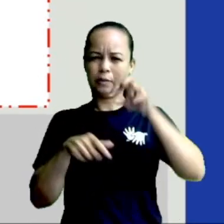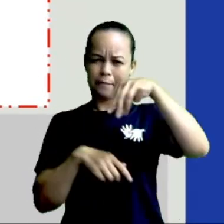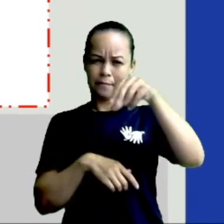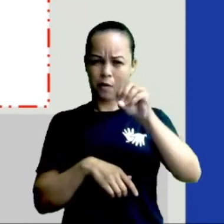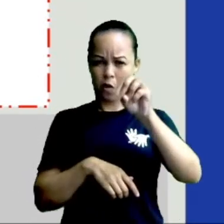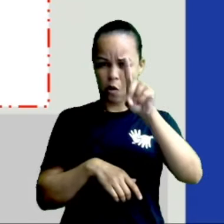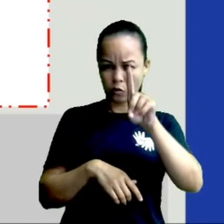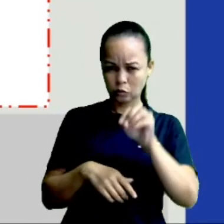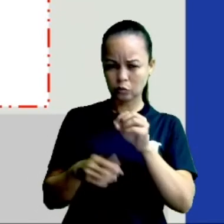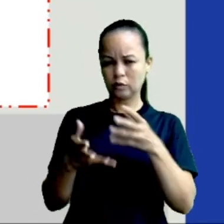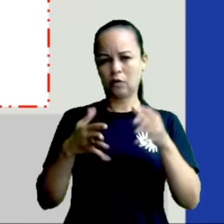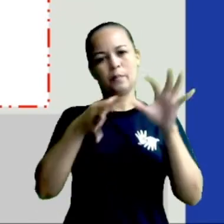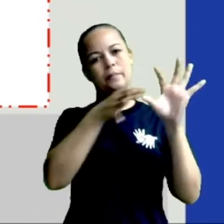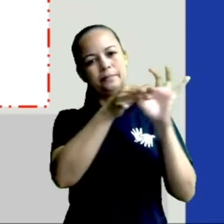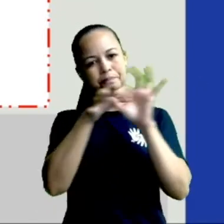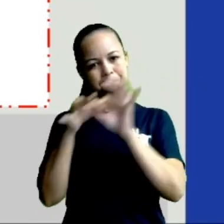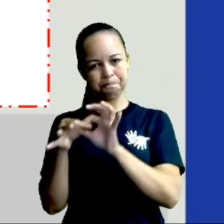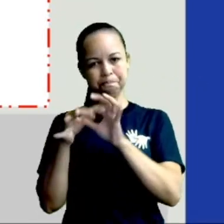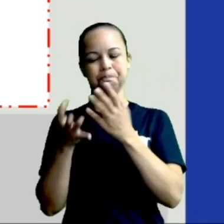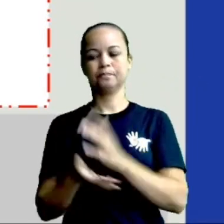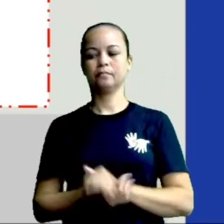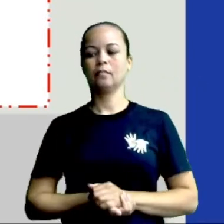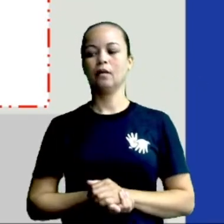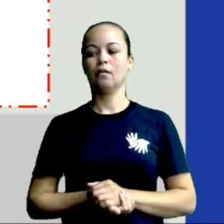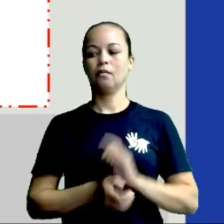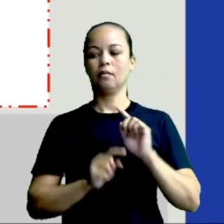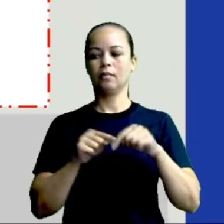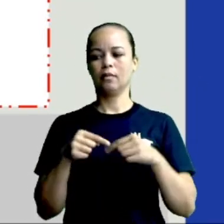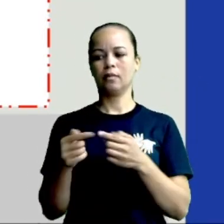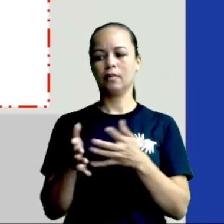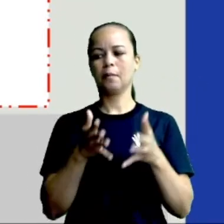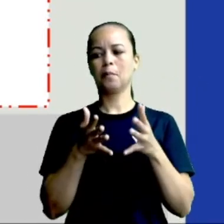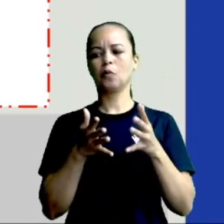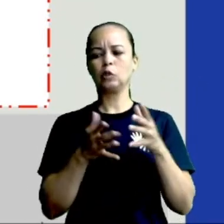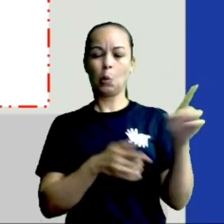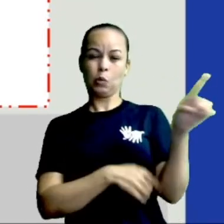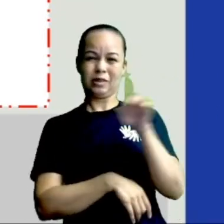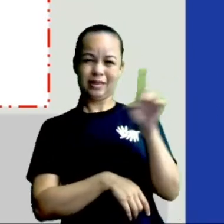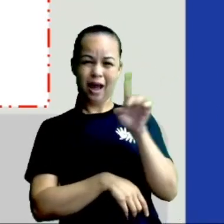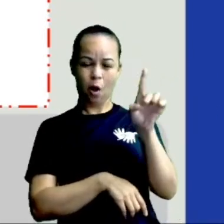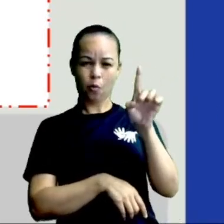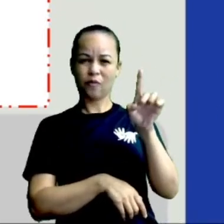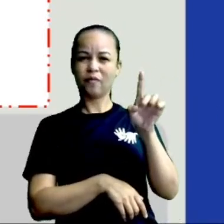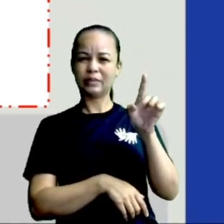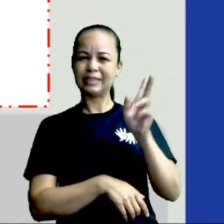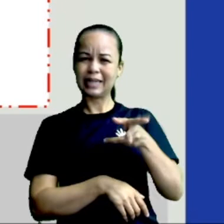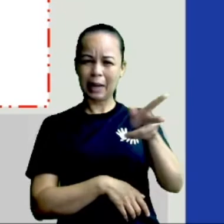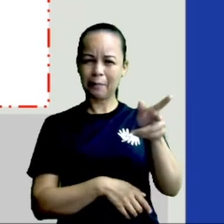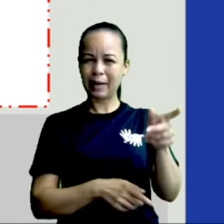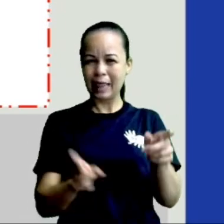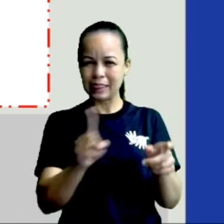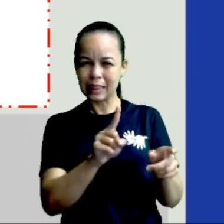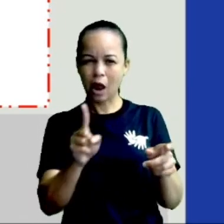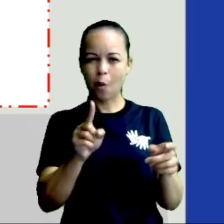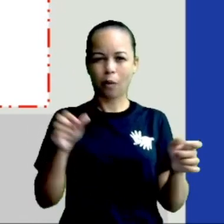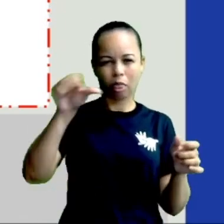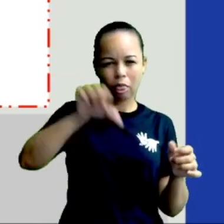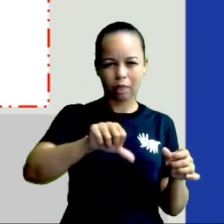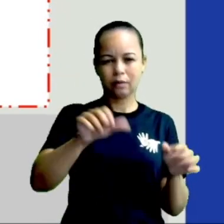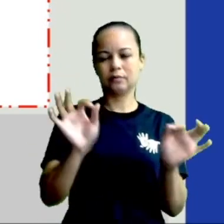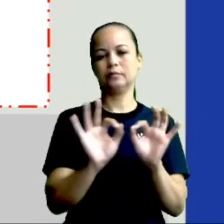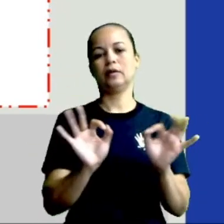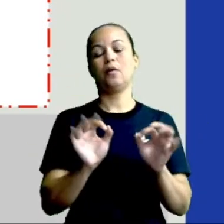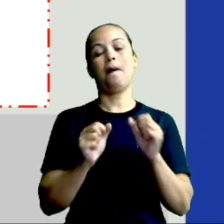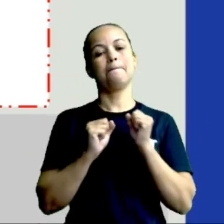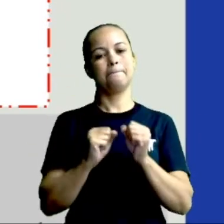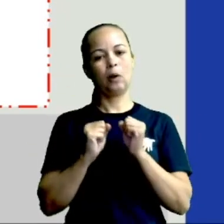gente tem que ver aí o contexto. Depois, nem sempre o não, ele tem valor negativo. Ele pode aparecer como